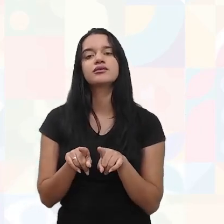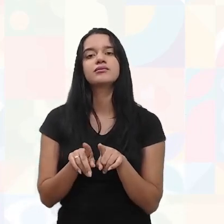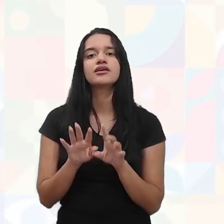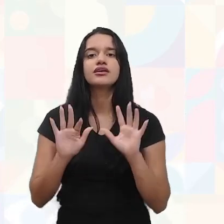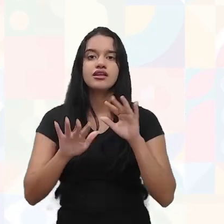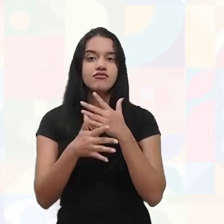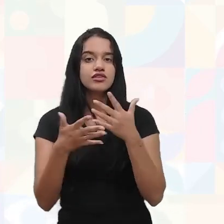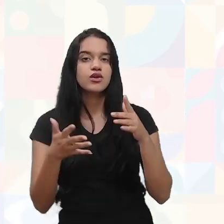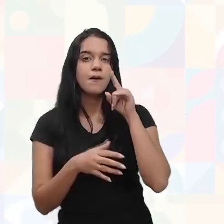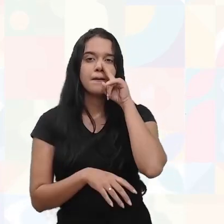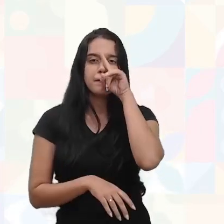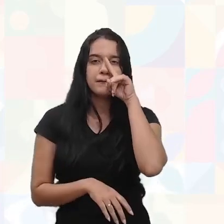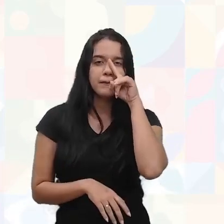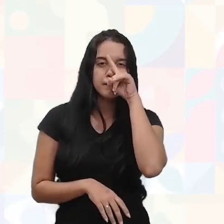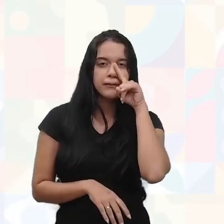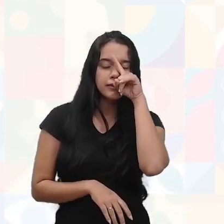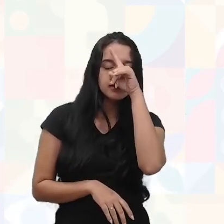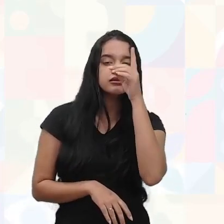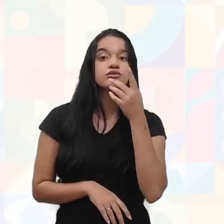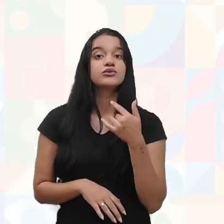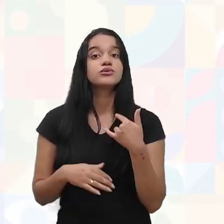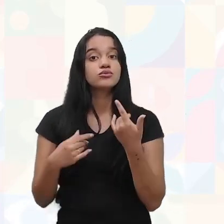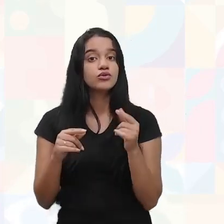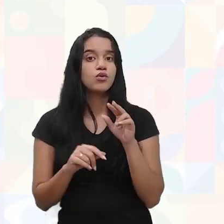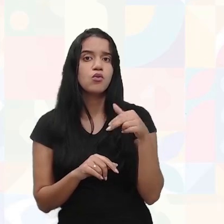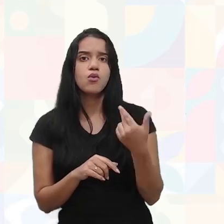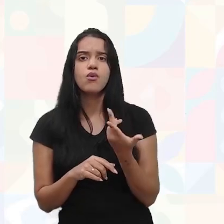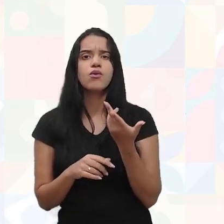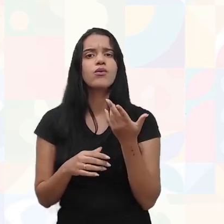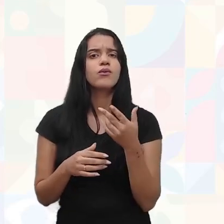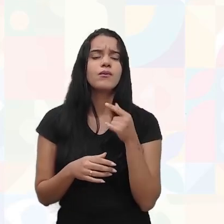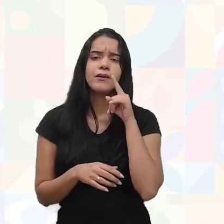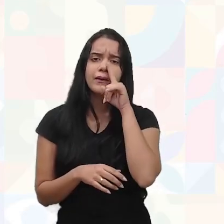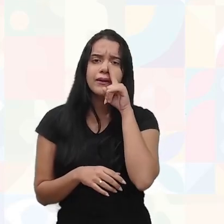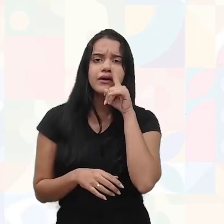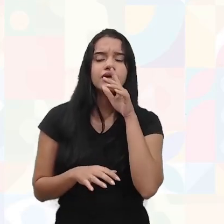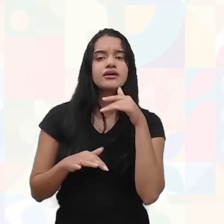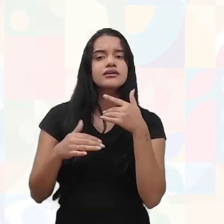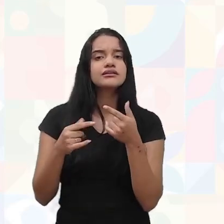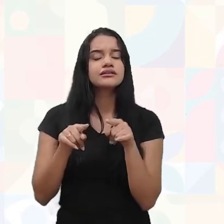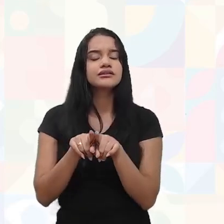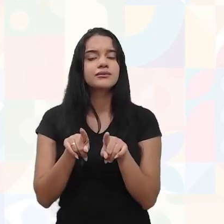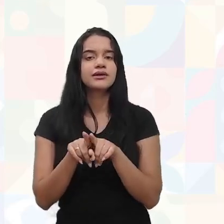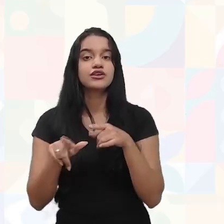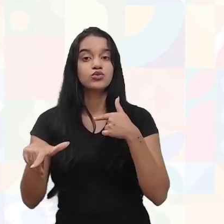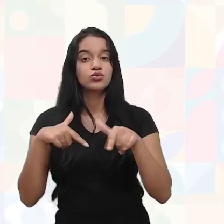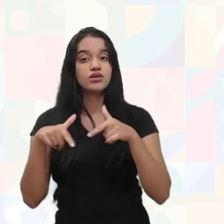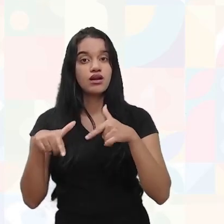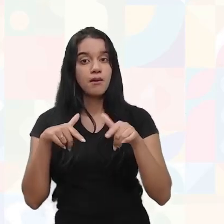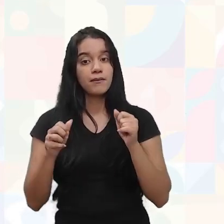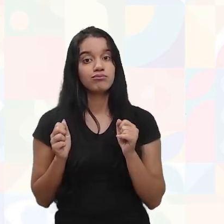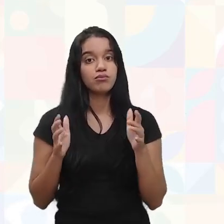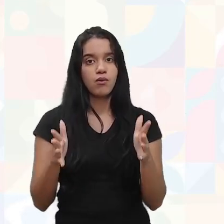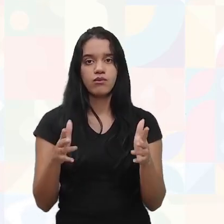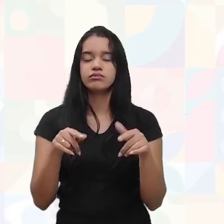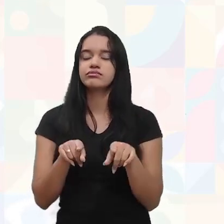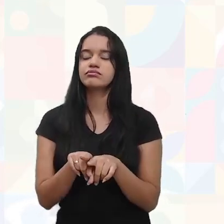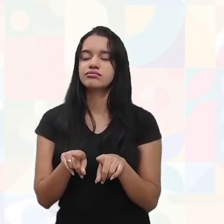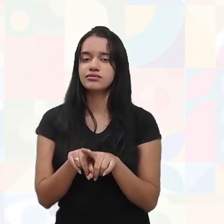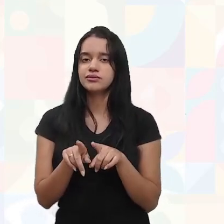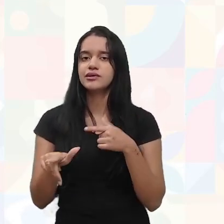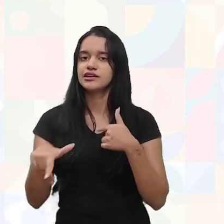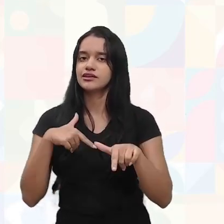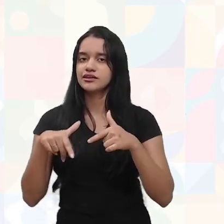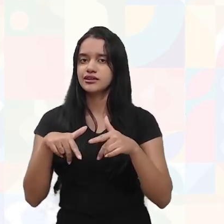eventos perigosos, fatores de risco ou perigo, aos quais os trabalhadores estão expostos durante a execução